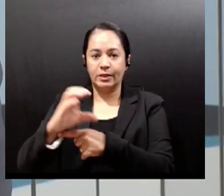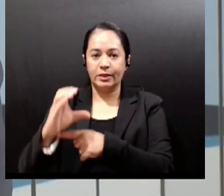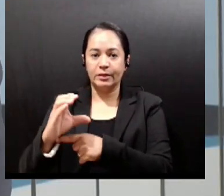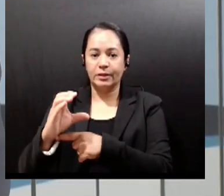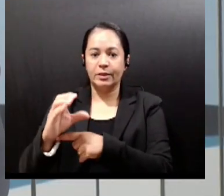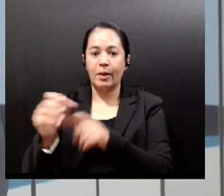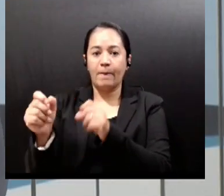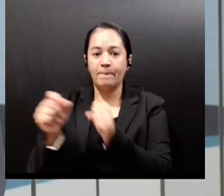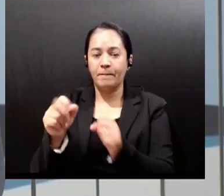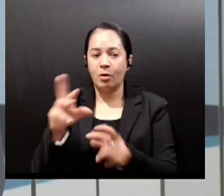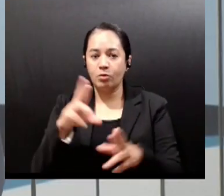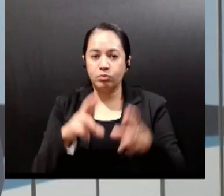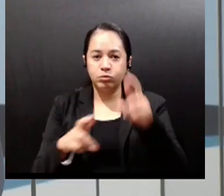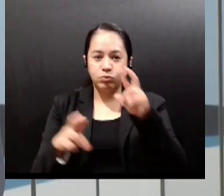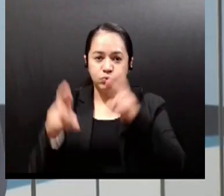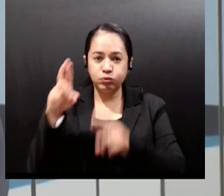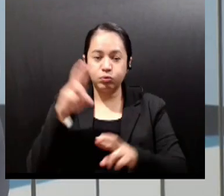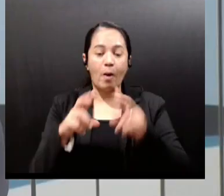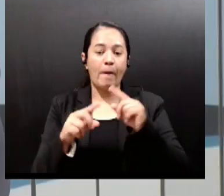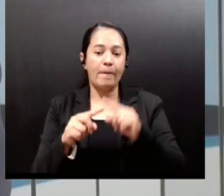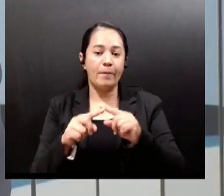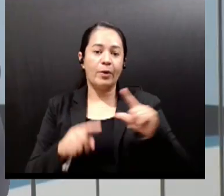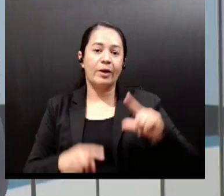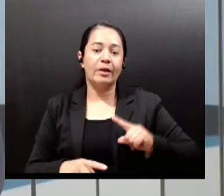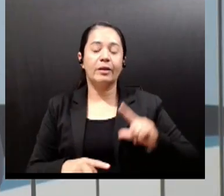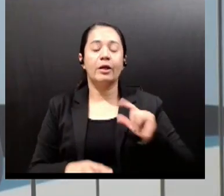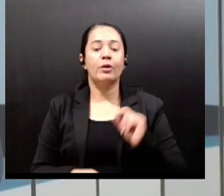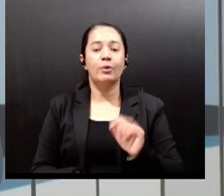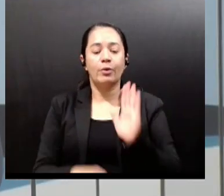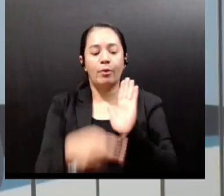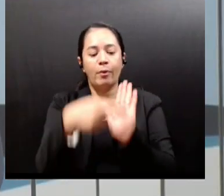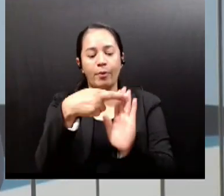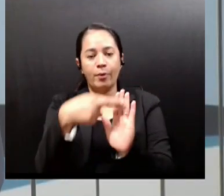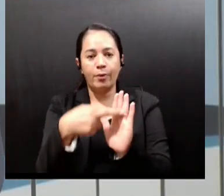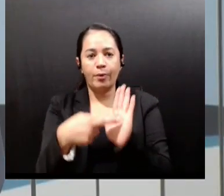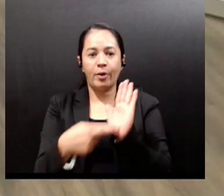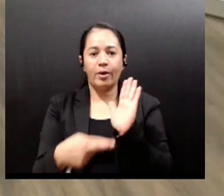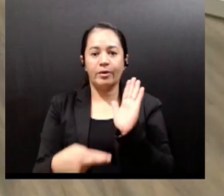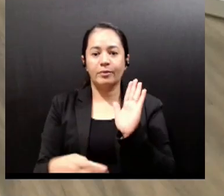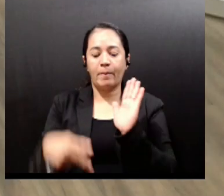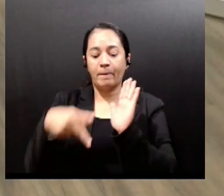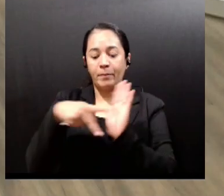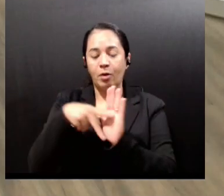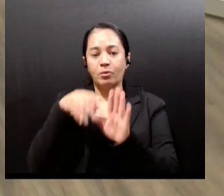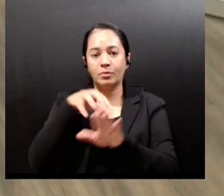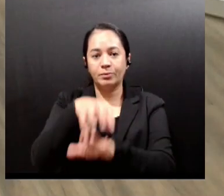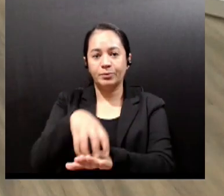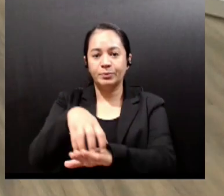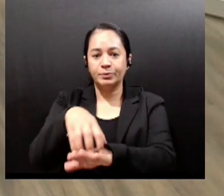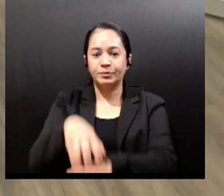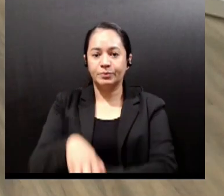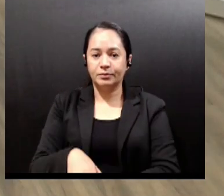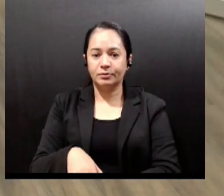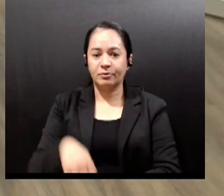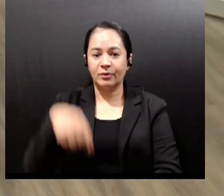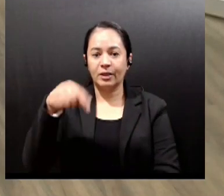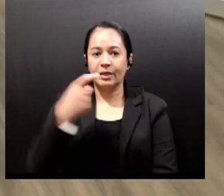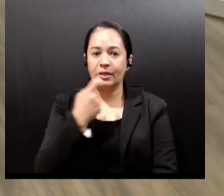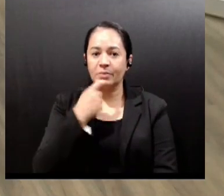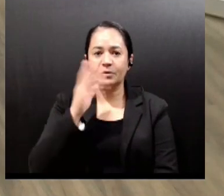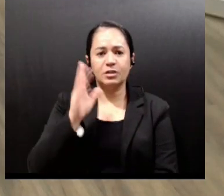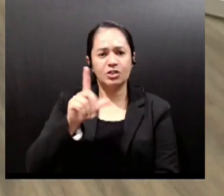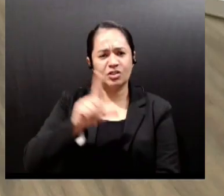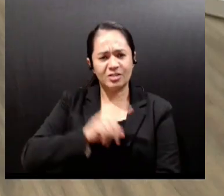fiscalizar, porque existe uma regra relacionada a esse meio de transporte. Aqui em Campinas já existe algum projeto